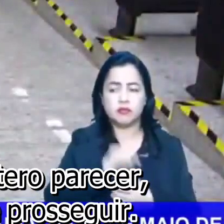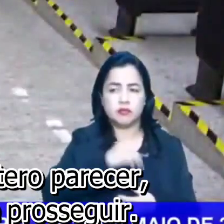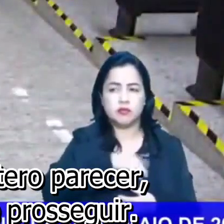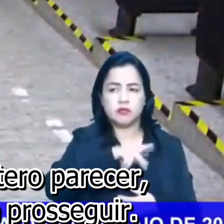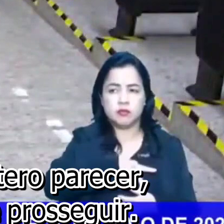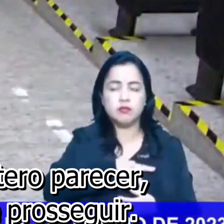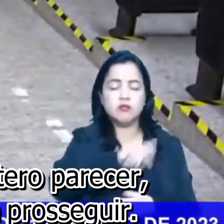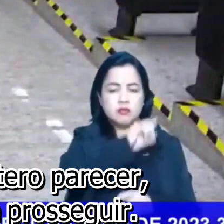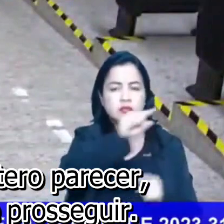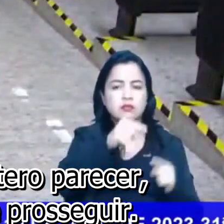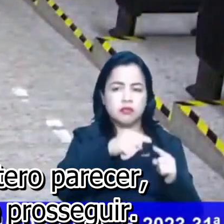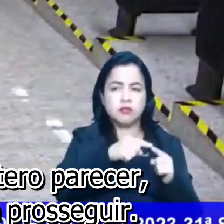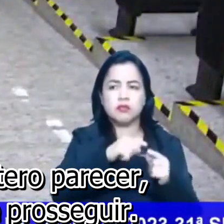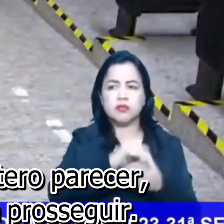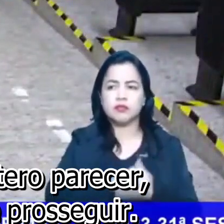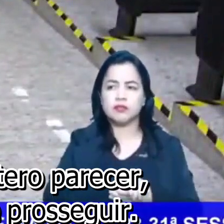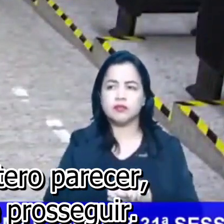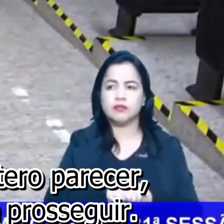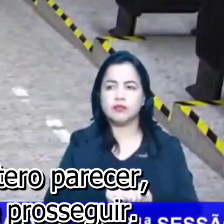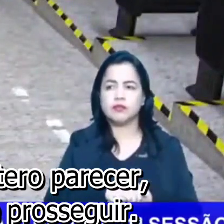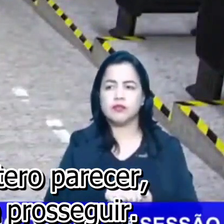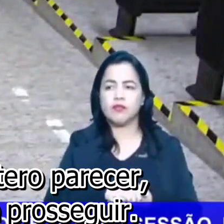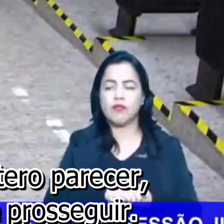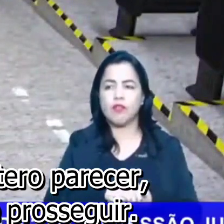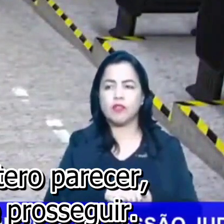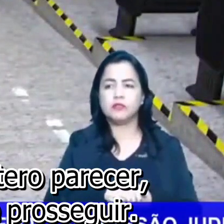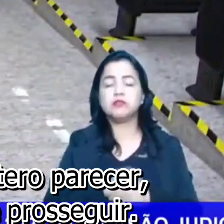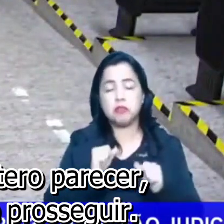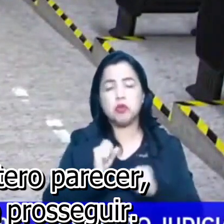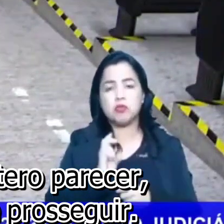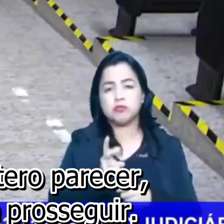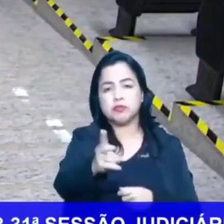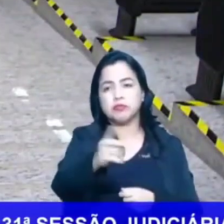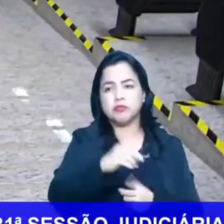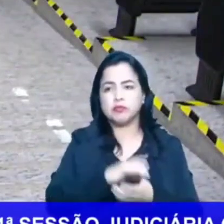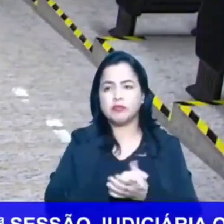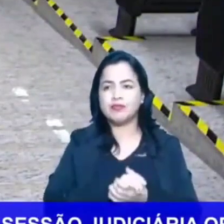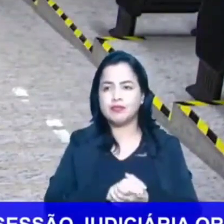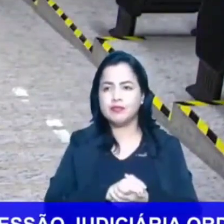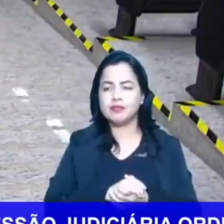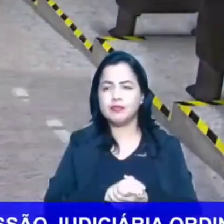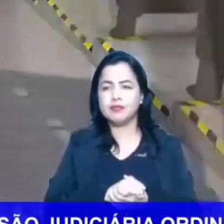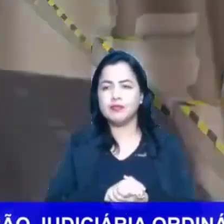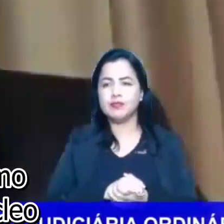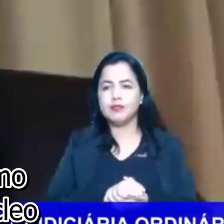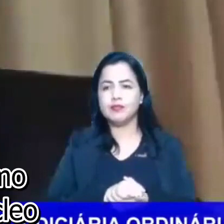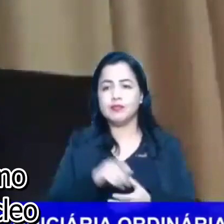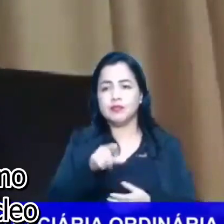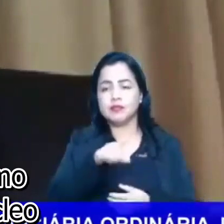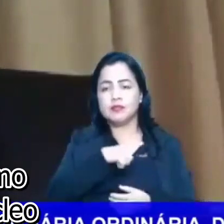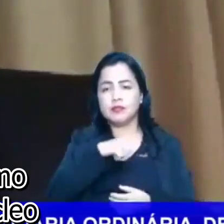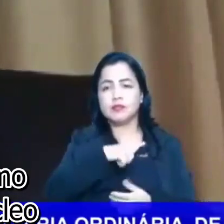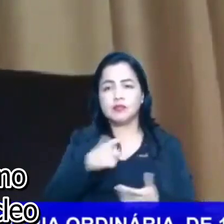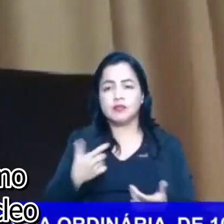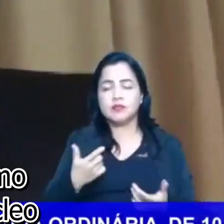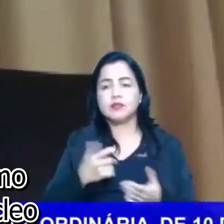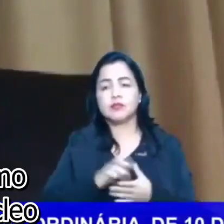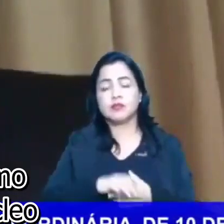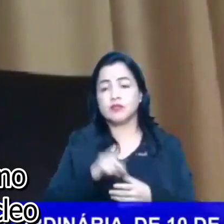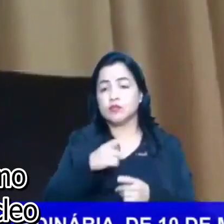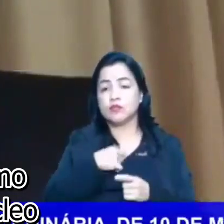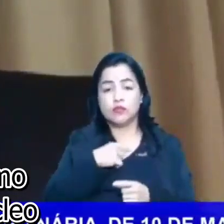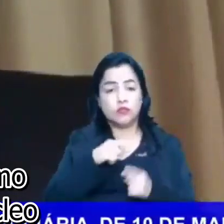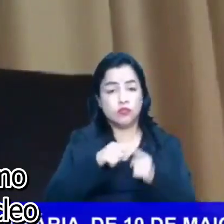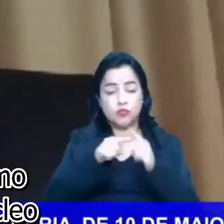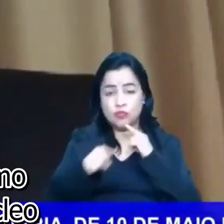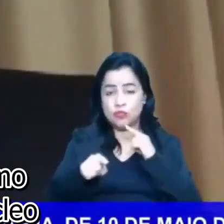aparecer. Reitero o parecer, senhor presidente. Reiterado, doutor Paulo, pode prosseguir. Senhor presidente, nesse caso aqui, como não há quoquer